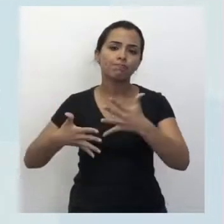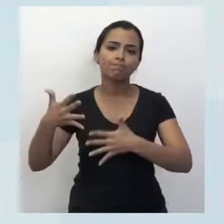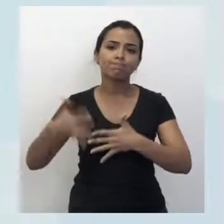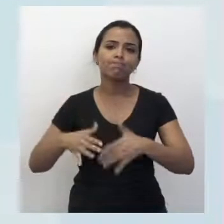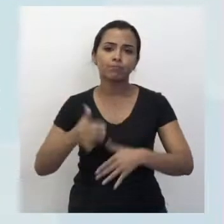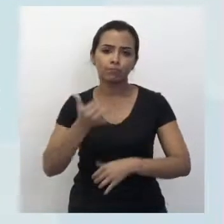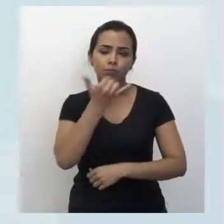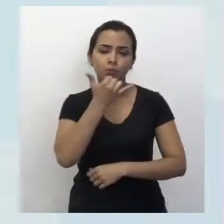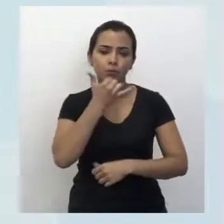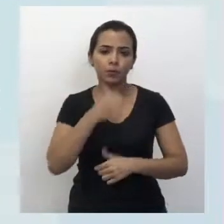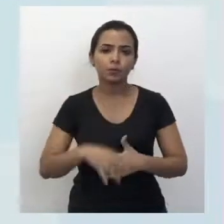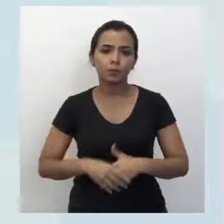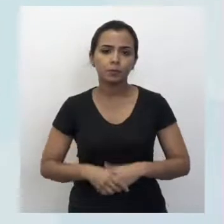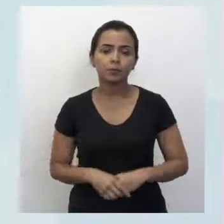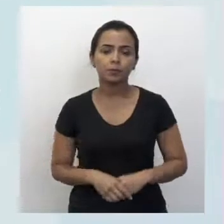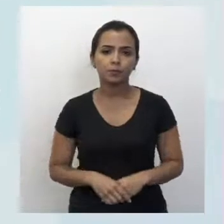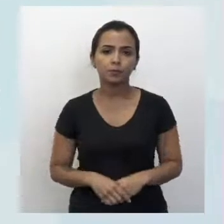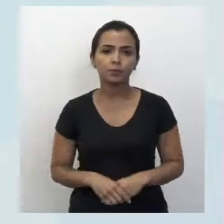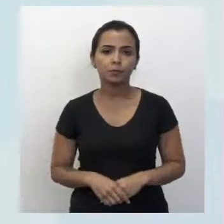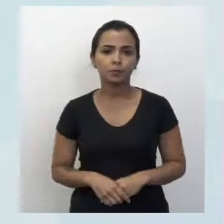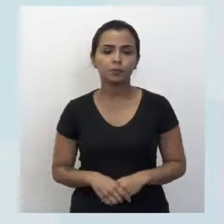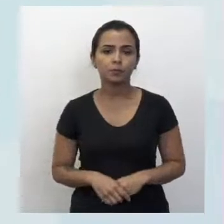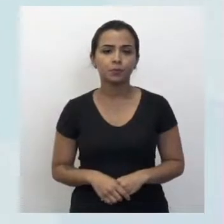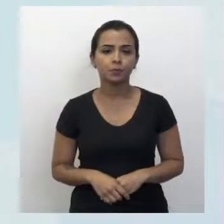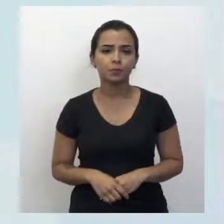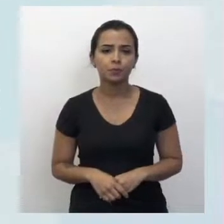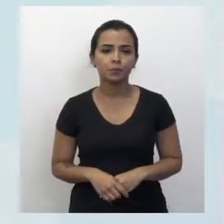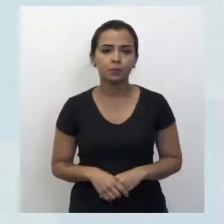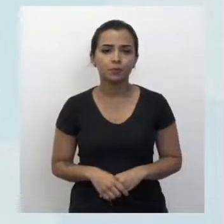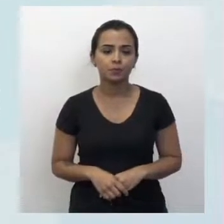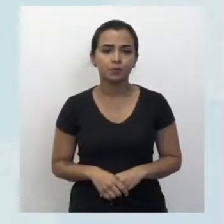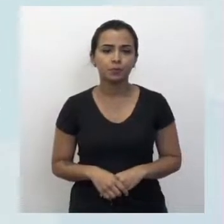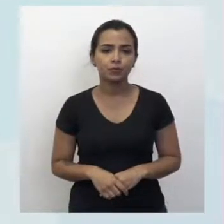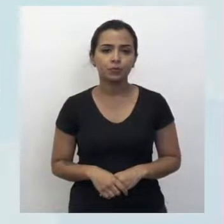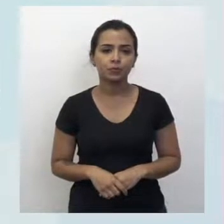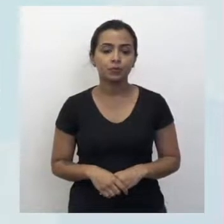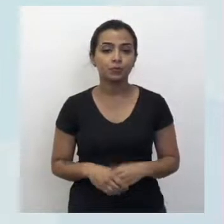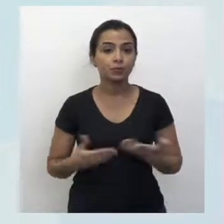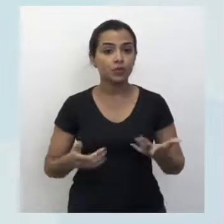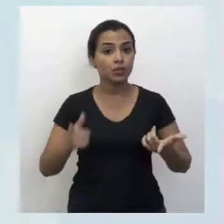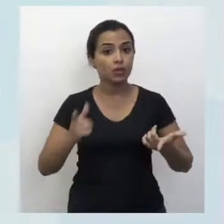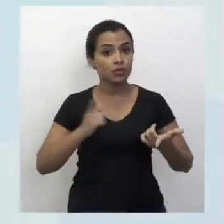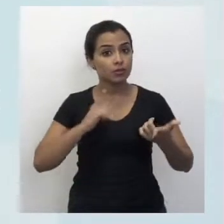tarde, via-se-lhe pela cara que não trazia vintém.